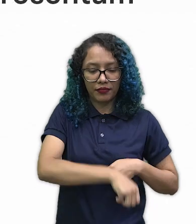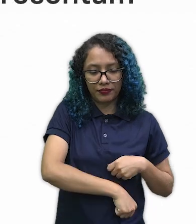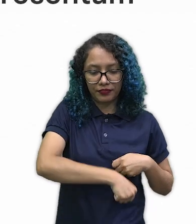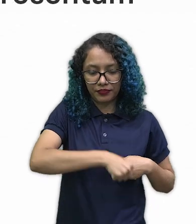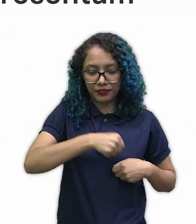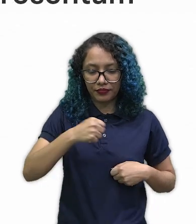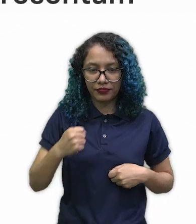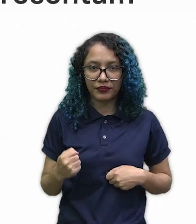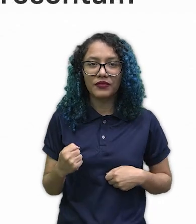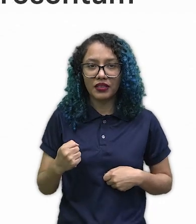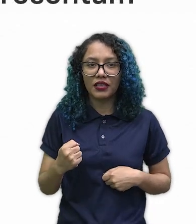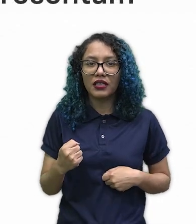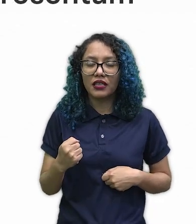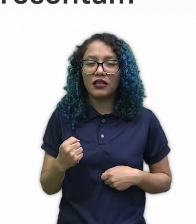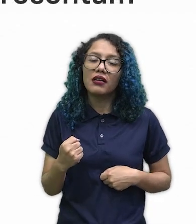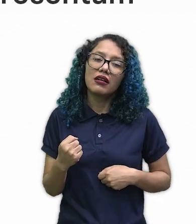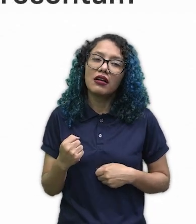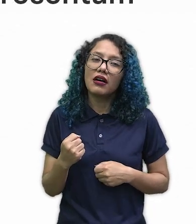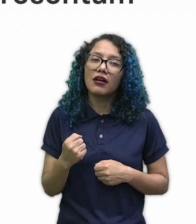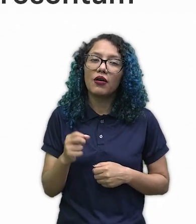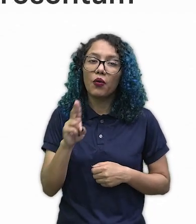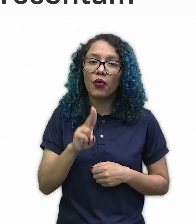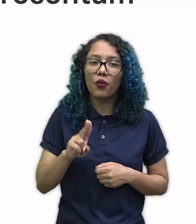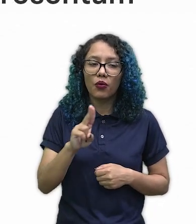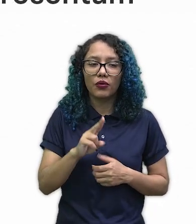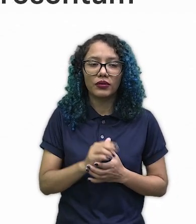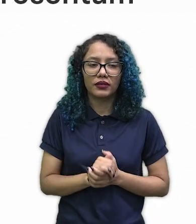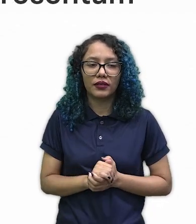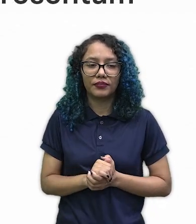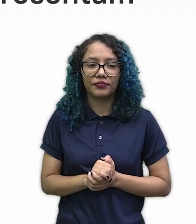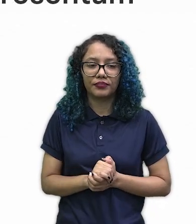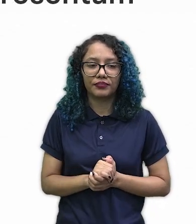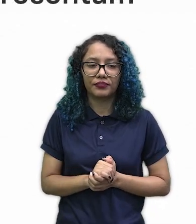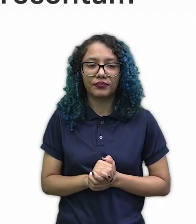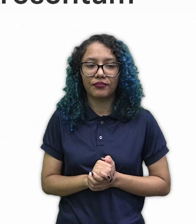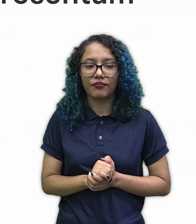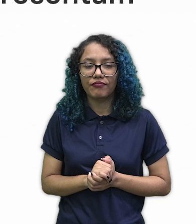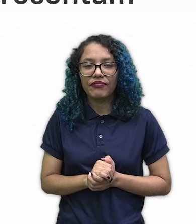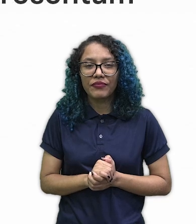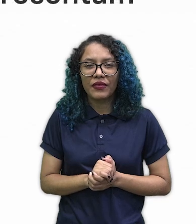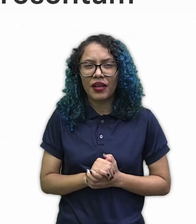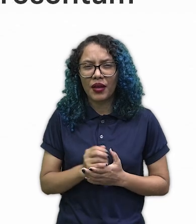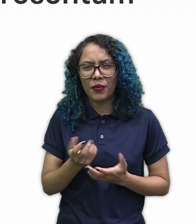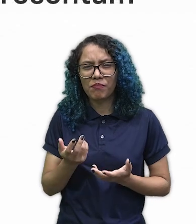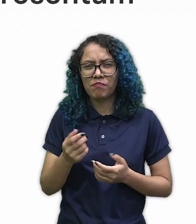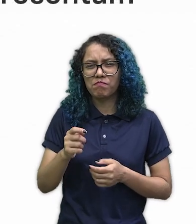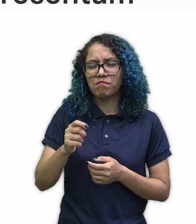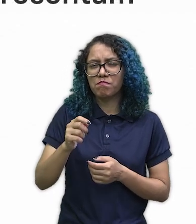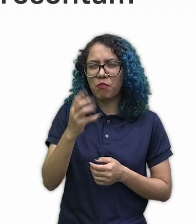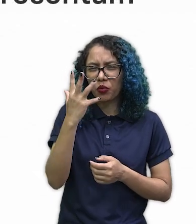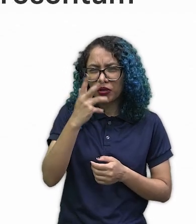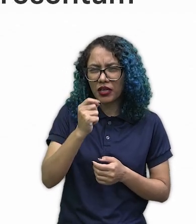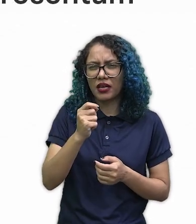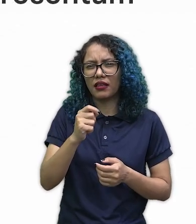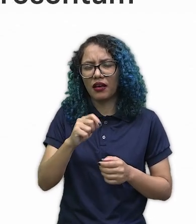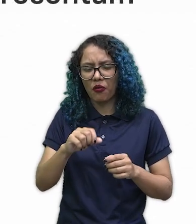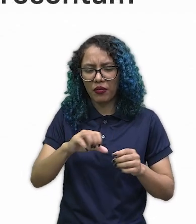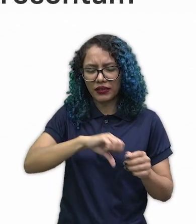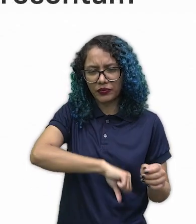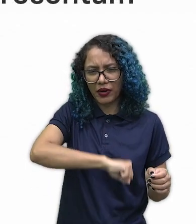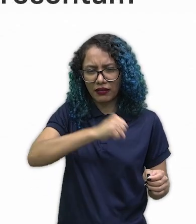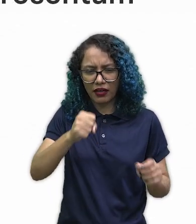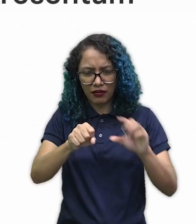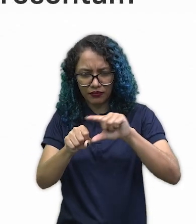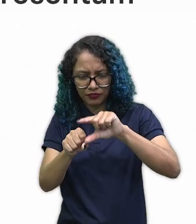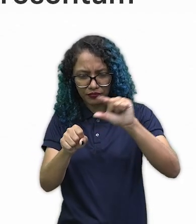espada ninja, né, naquele formato bem bonito, meio encurvado, você lembra logo